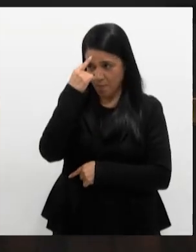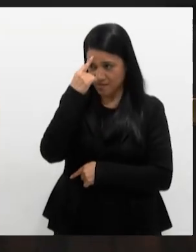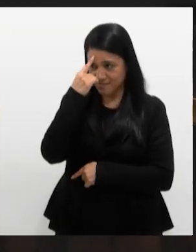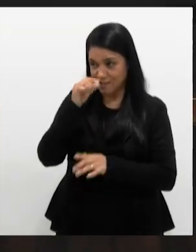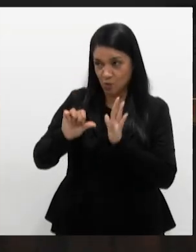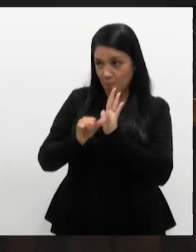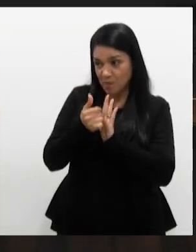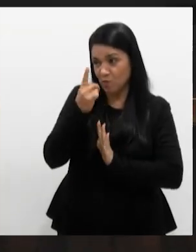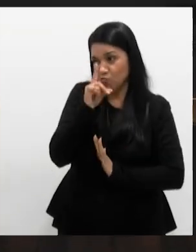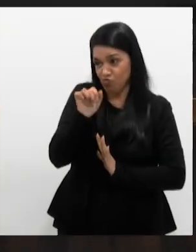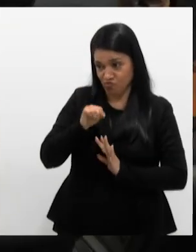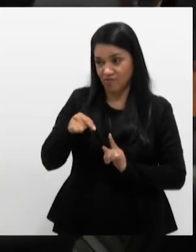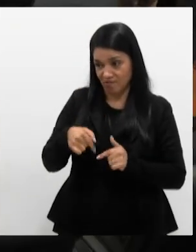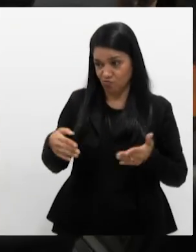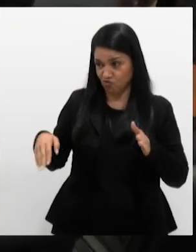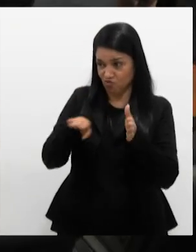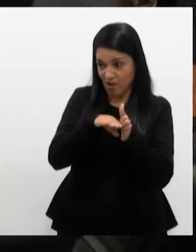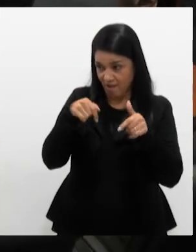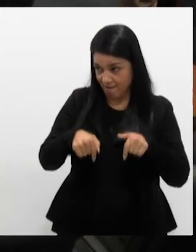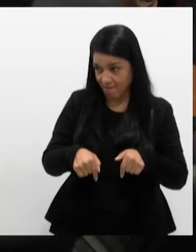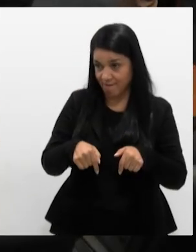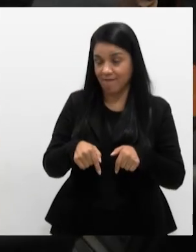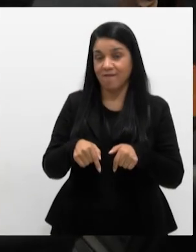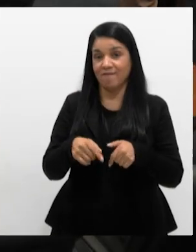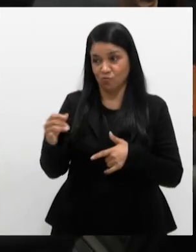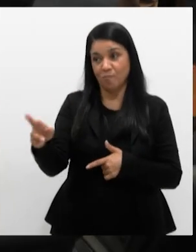dia que eu cheguei nessa casa. E, além do mais,